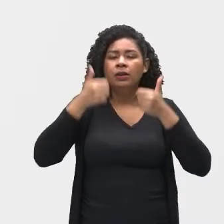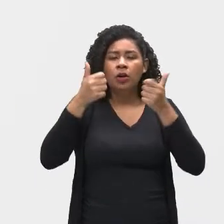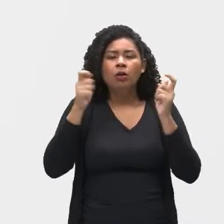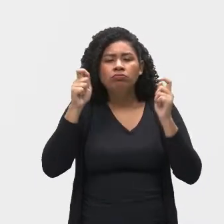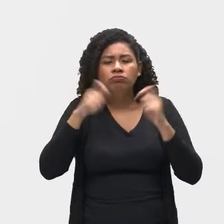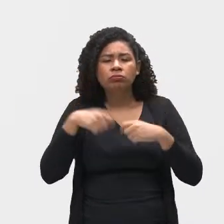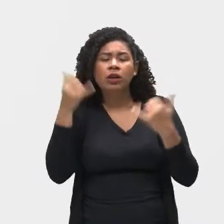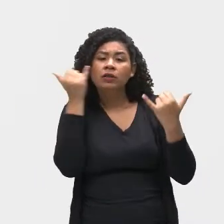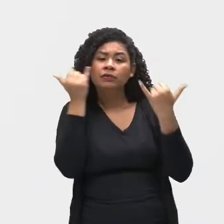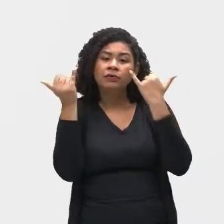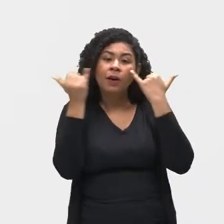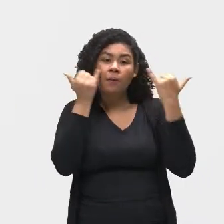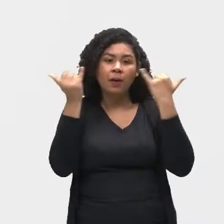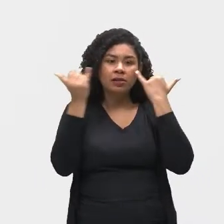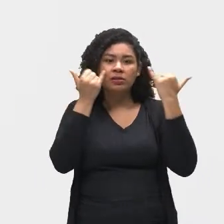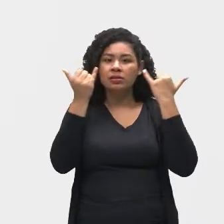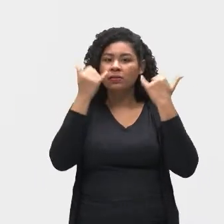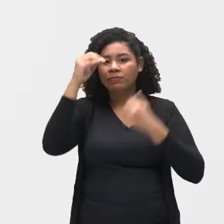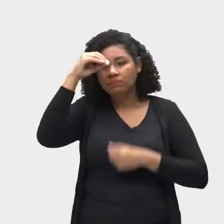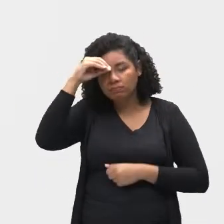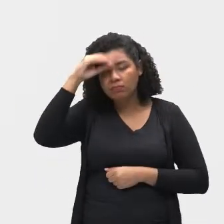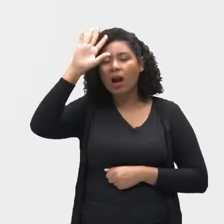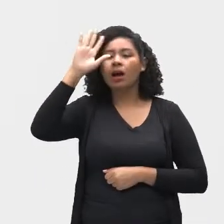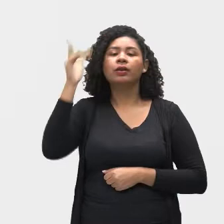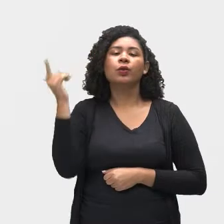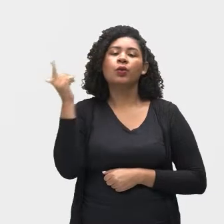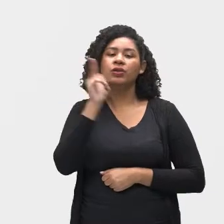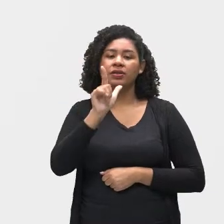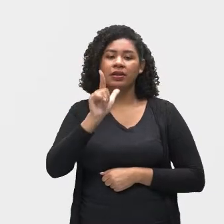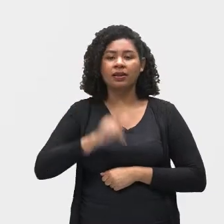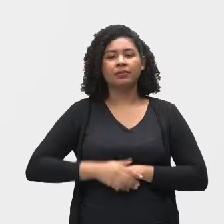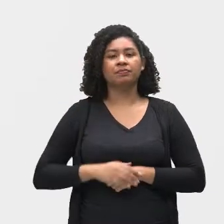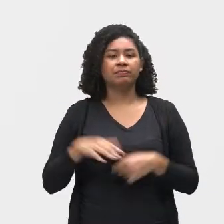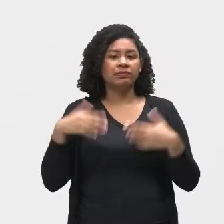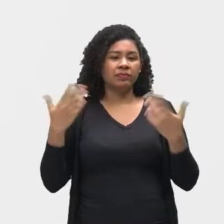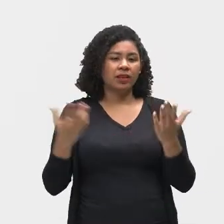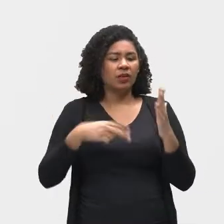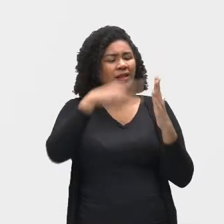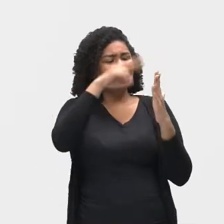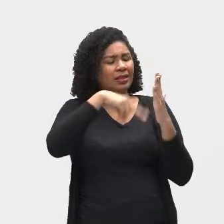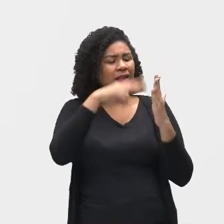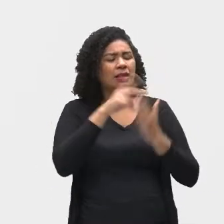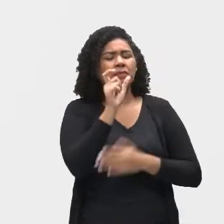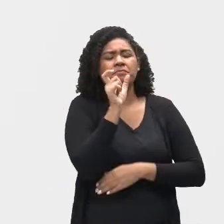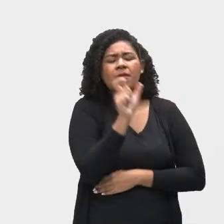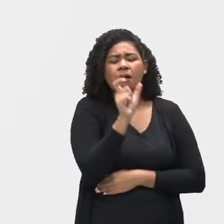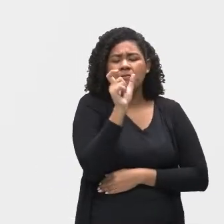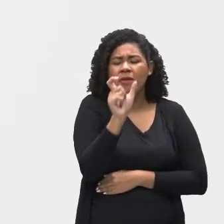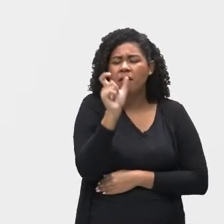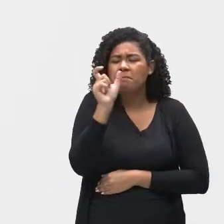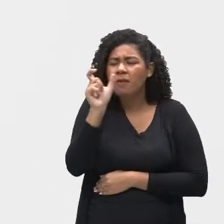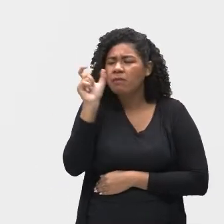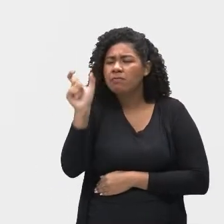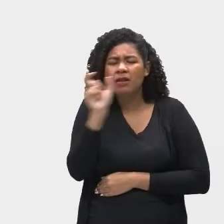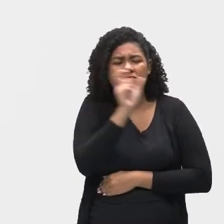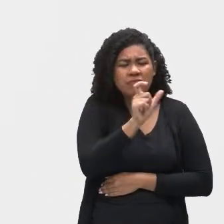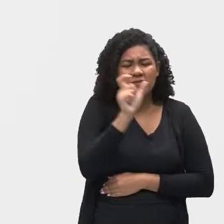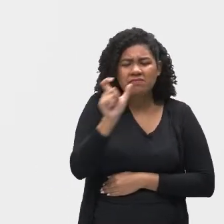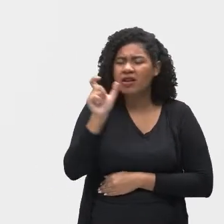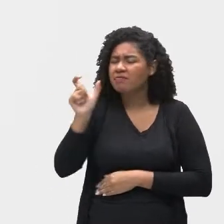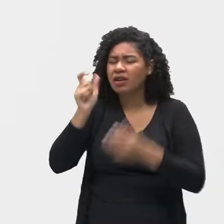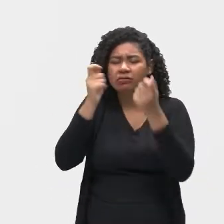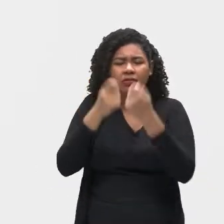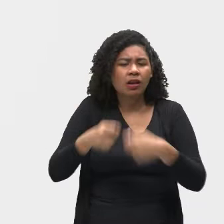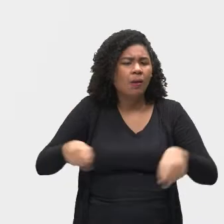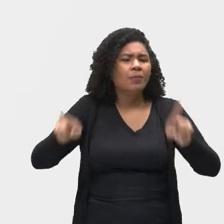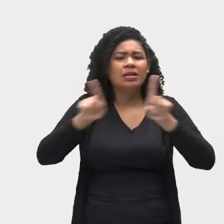mais interpretação de texto, né? Então, quebrar o hábito de ler palavra por palavra, aquilo que nós conversamos. Eu não